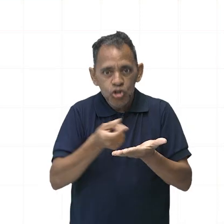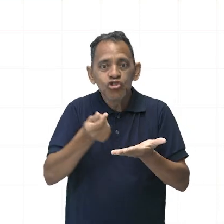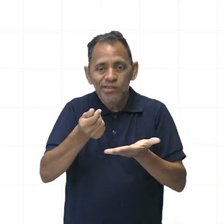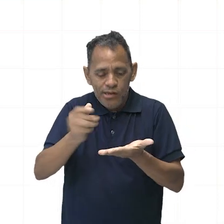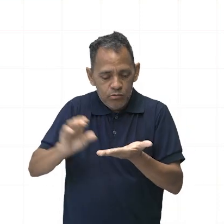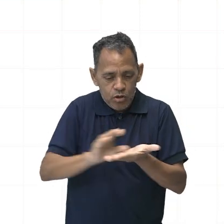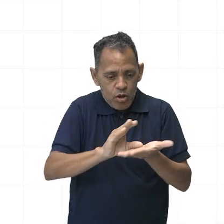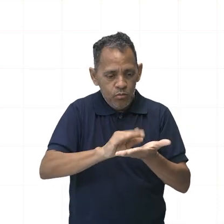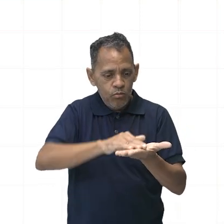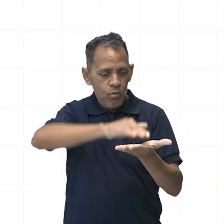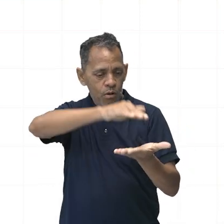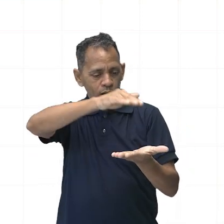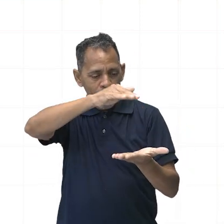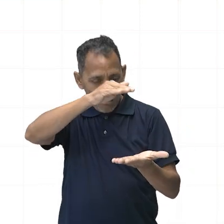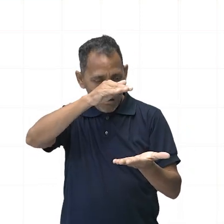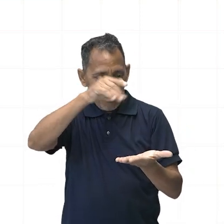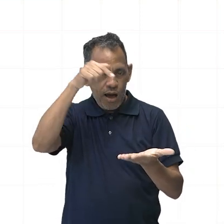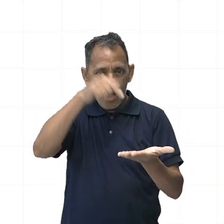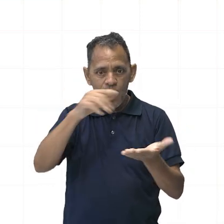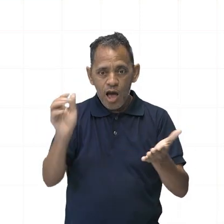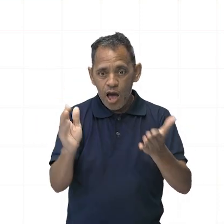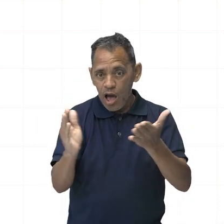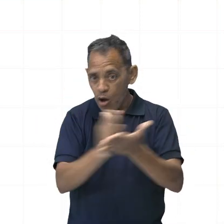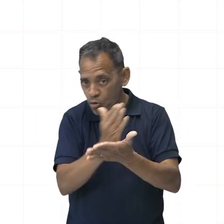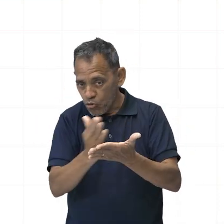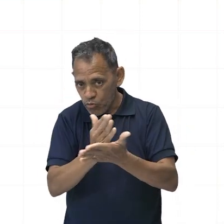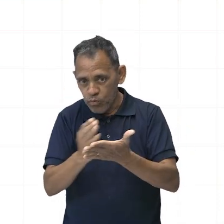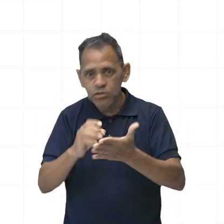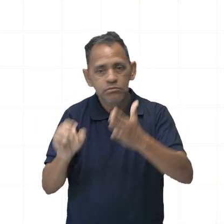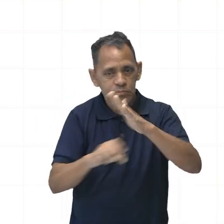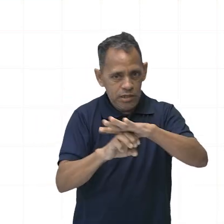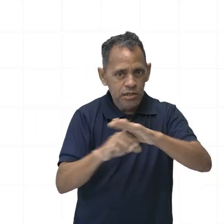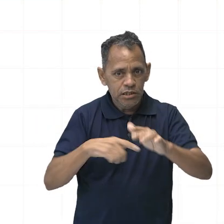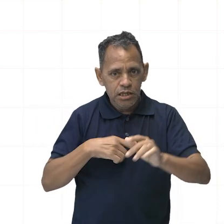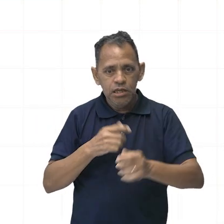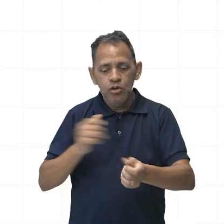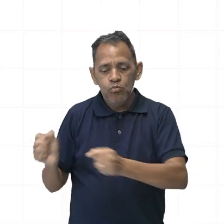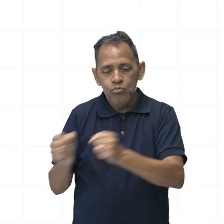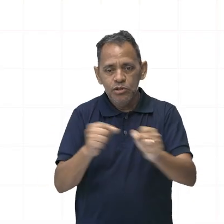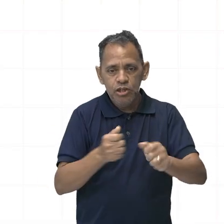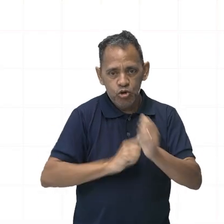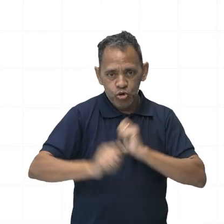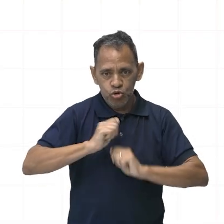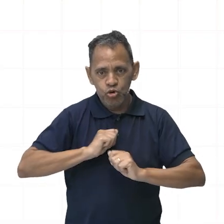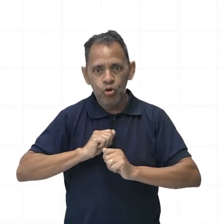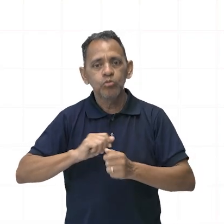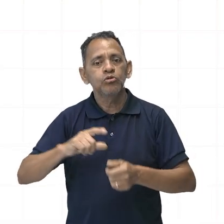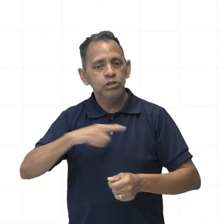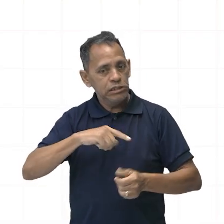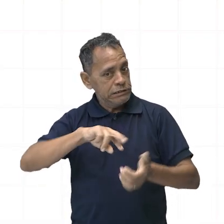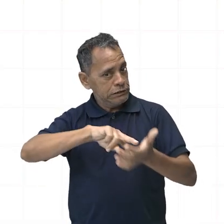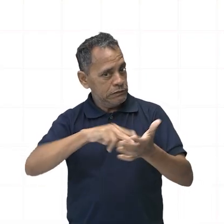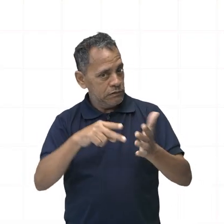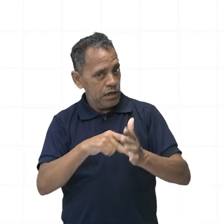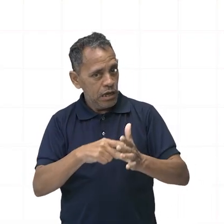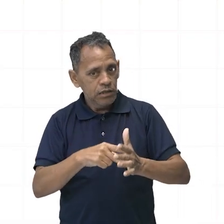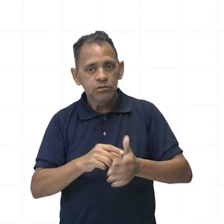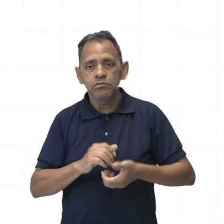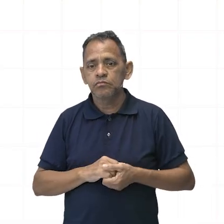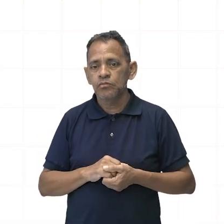onde algumas empresas podem alcançar o quê? Um poder econômico tão significativo que passam o quê?